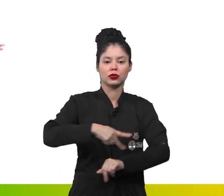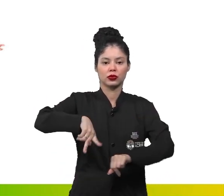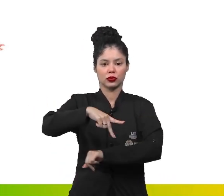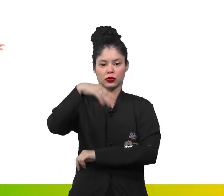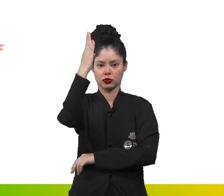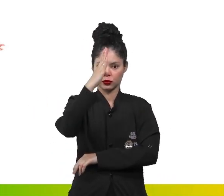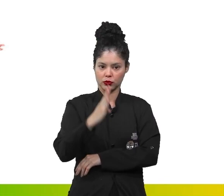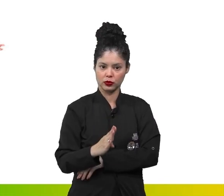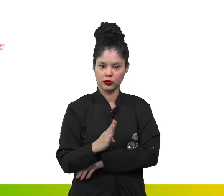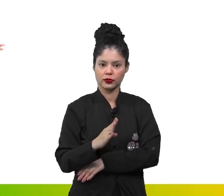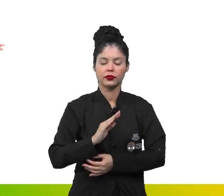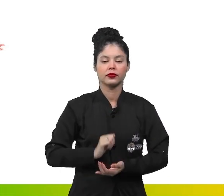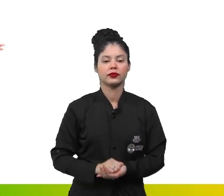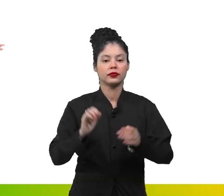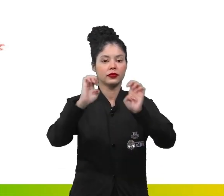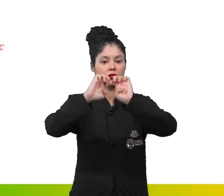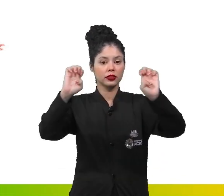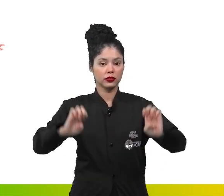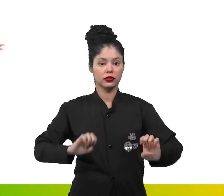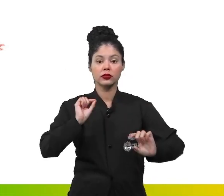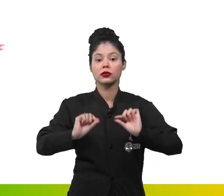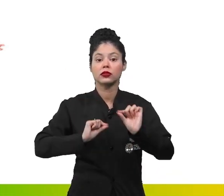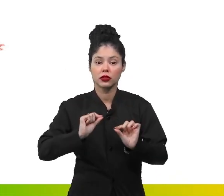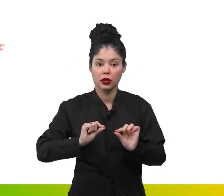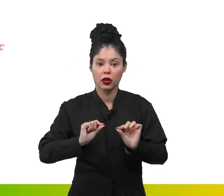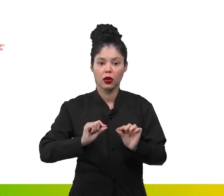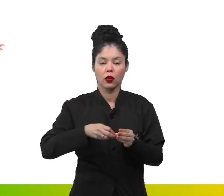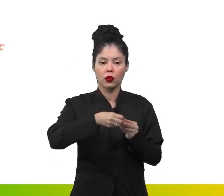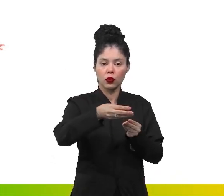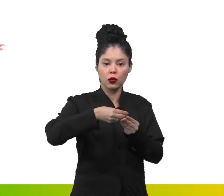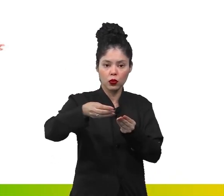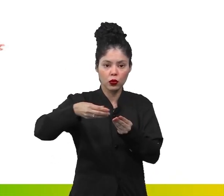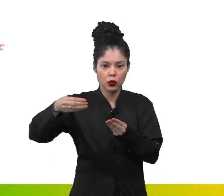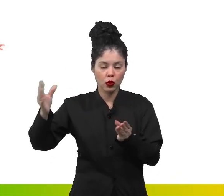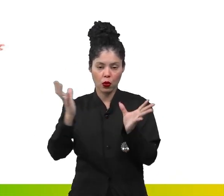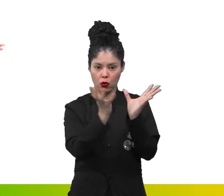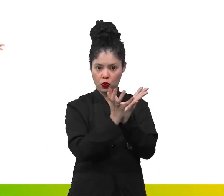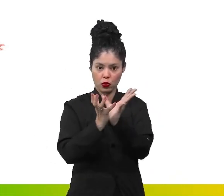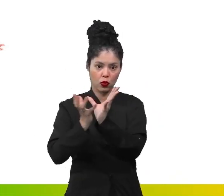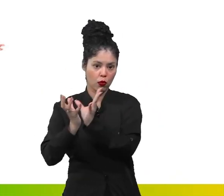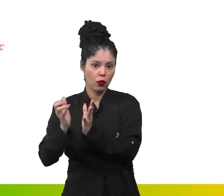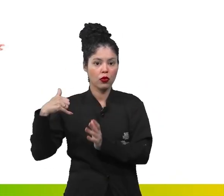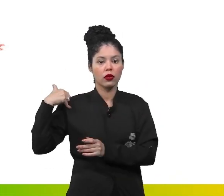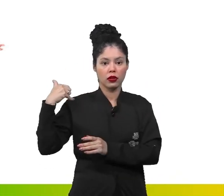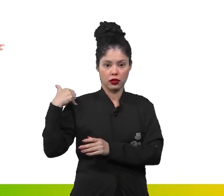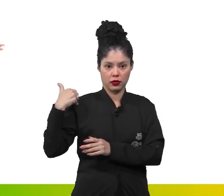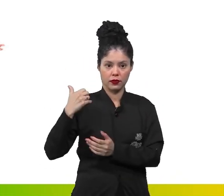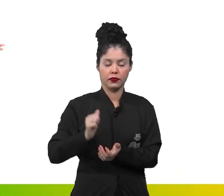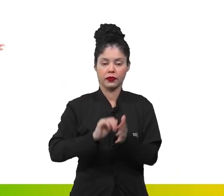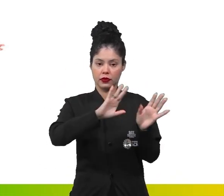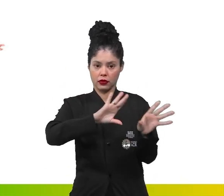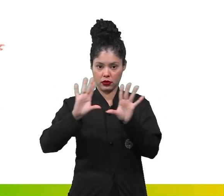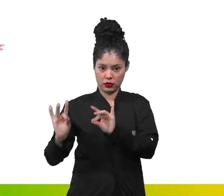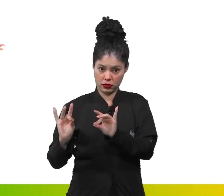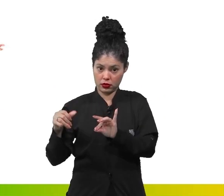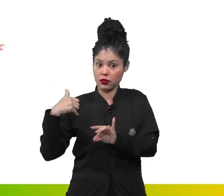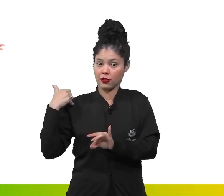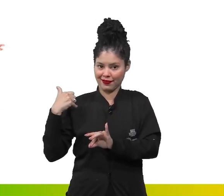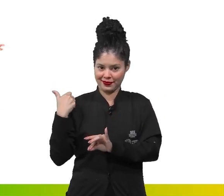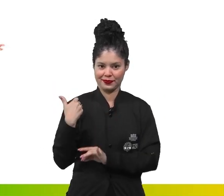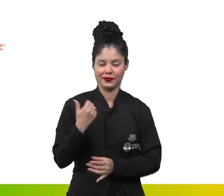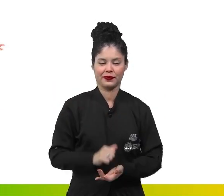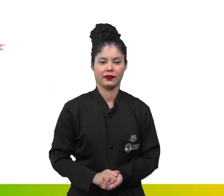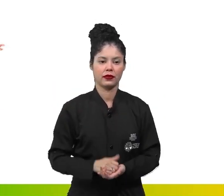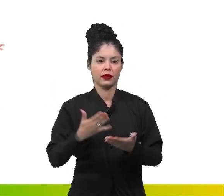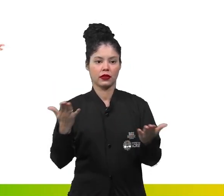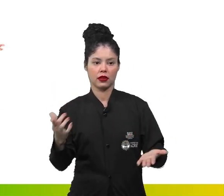Brasil, e estrutura etária quando nós distribuímos aí os grupos de idade, justamente através de faixa etárias. Então,